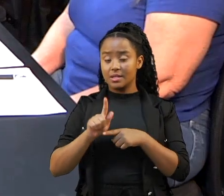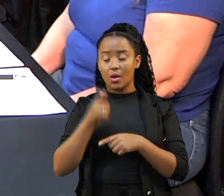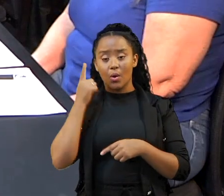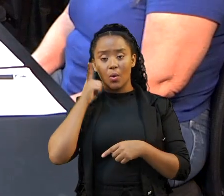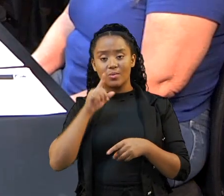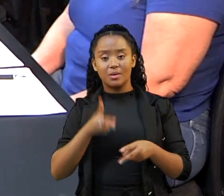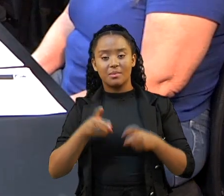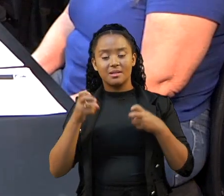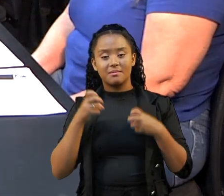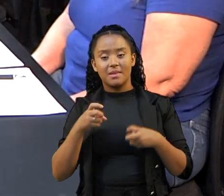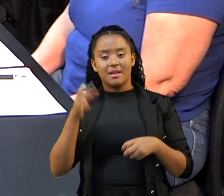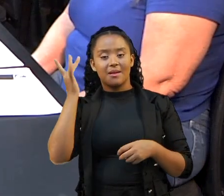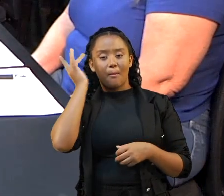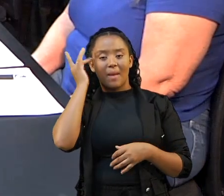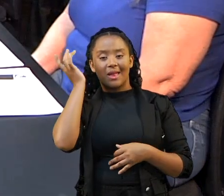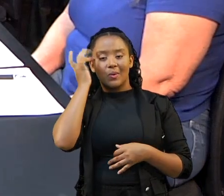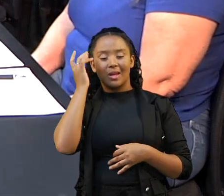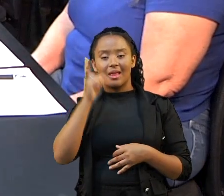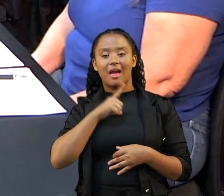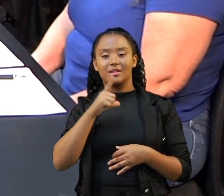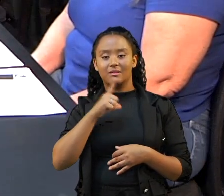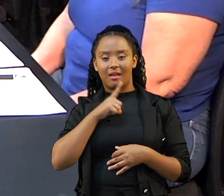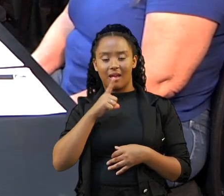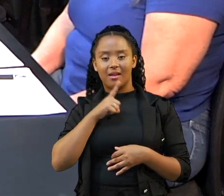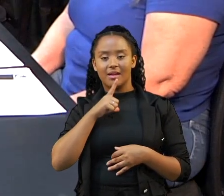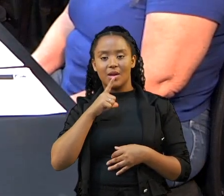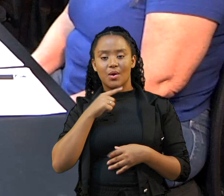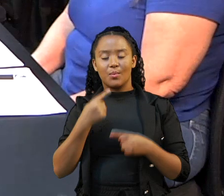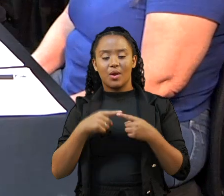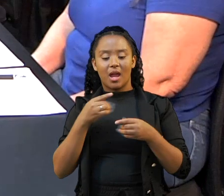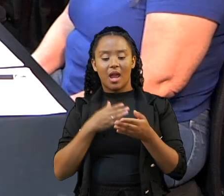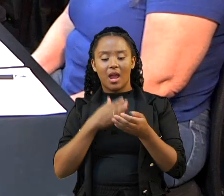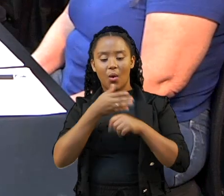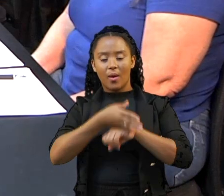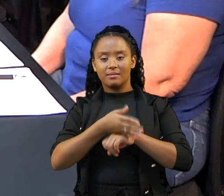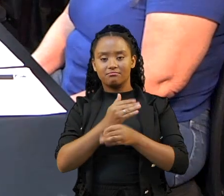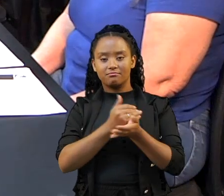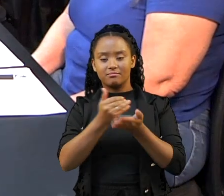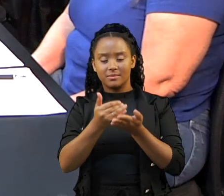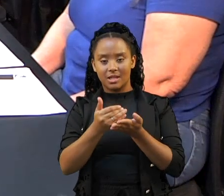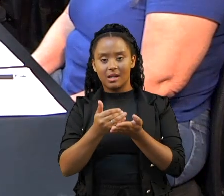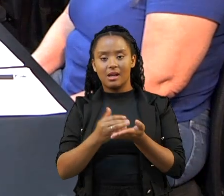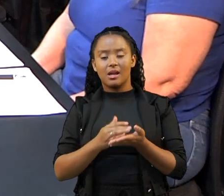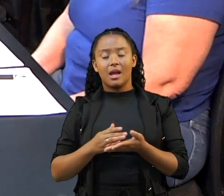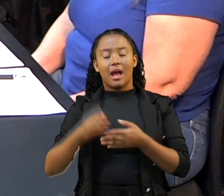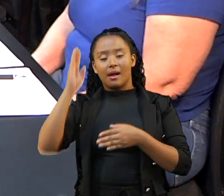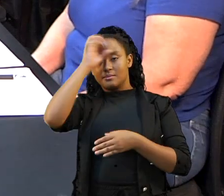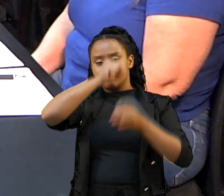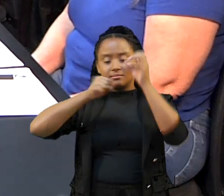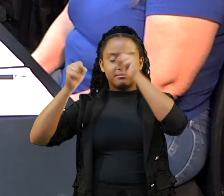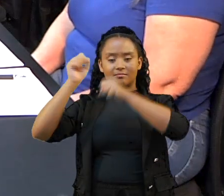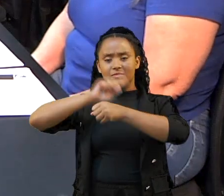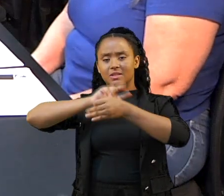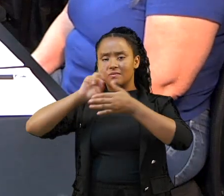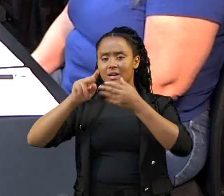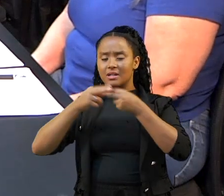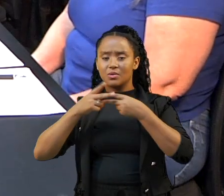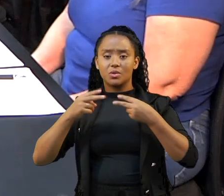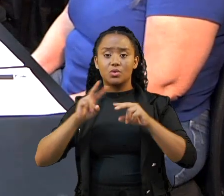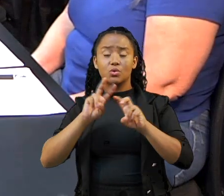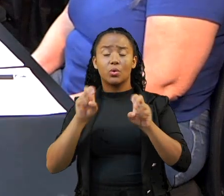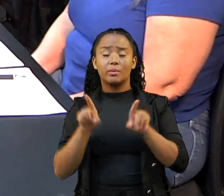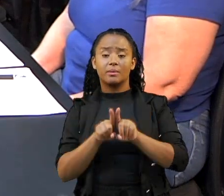gestão, eu percebo tanto que eu amadureci desde o período que eu entrei, o tanto de coisas que eu aprendi, até